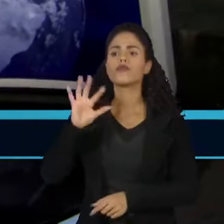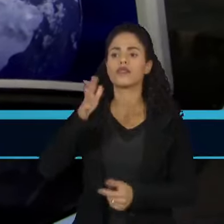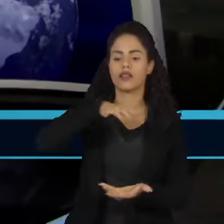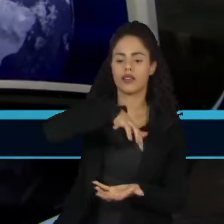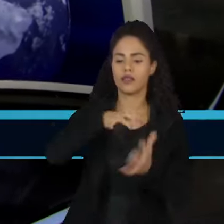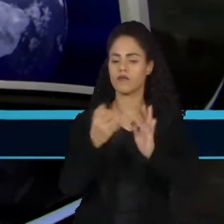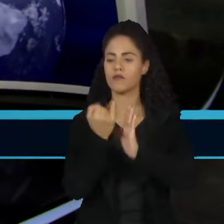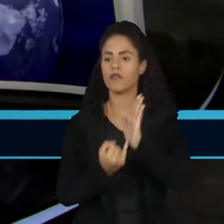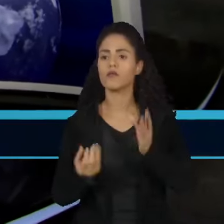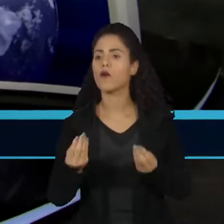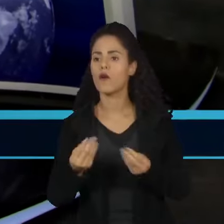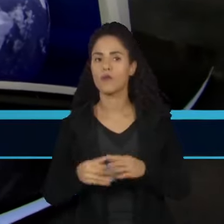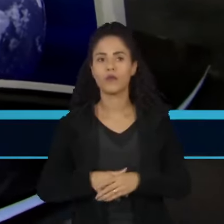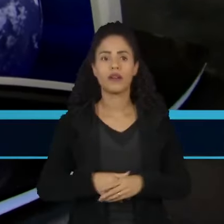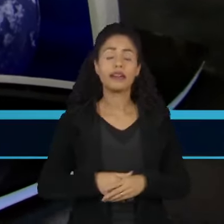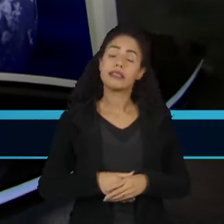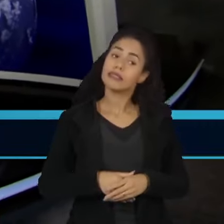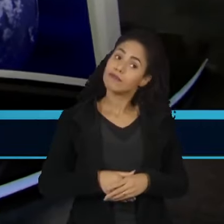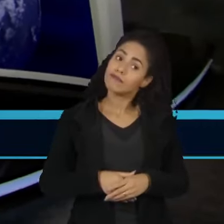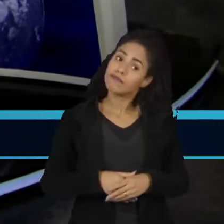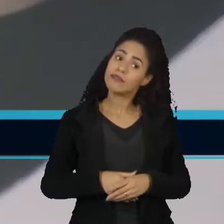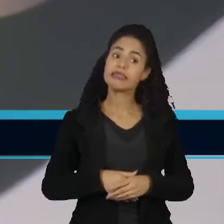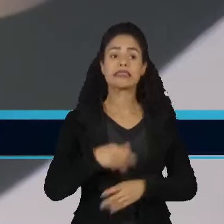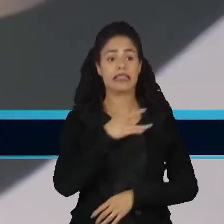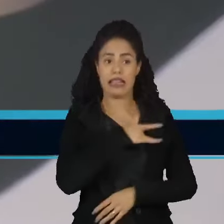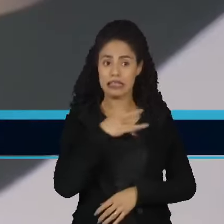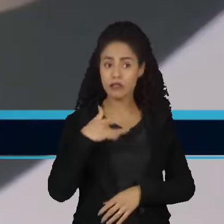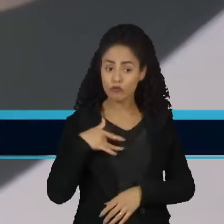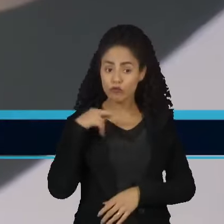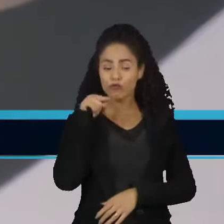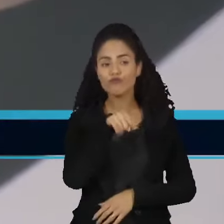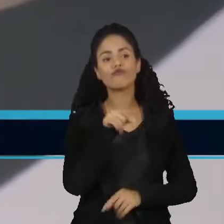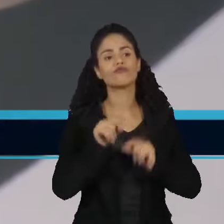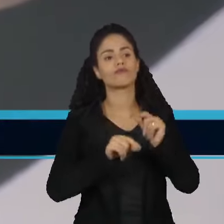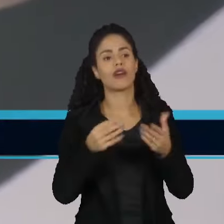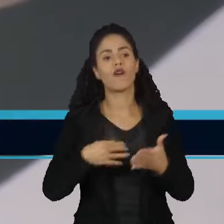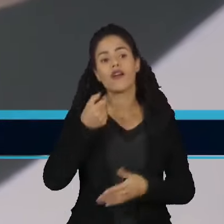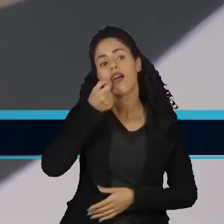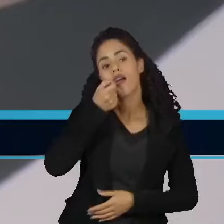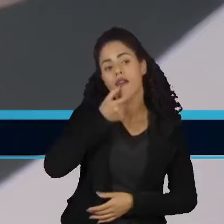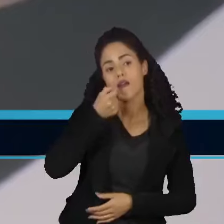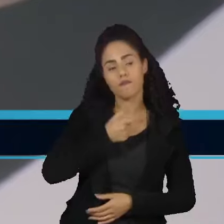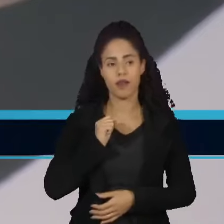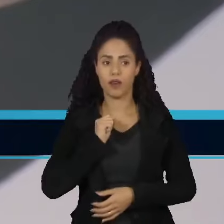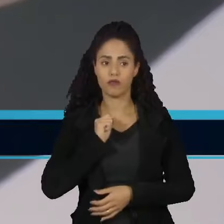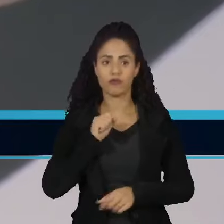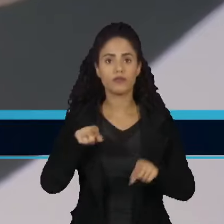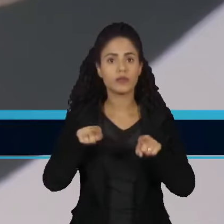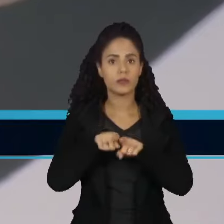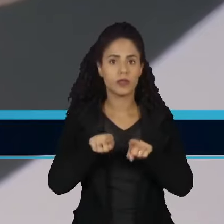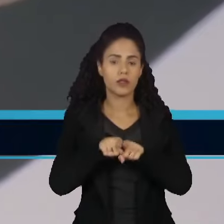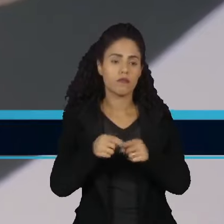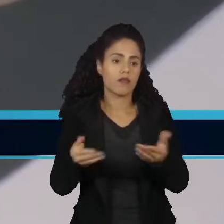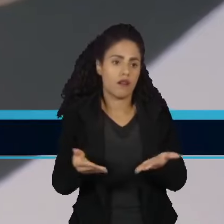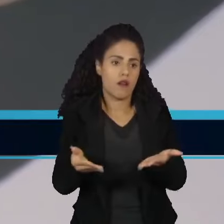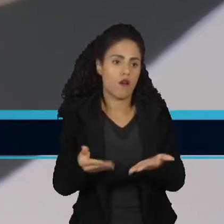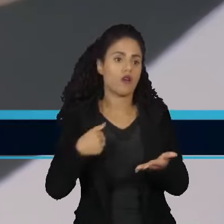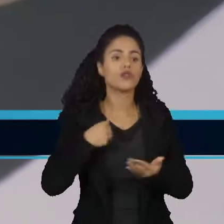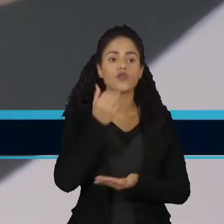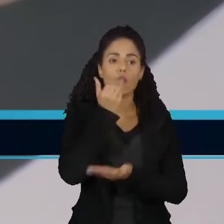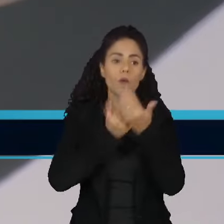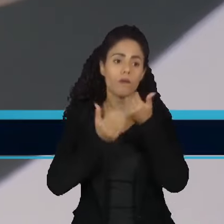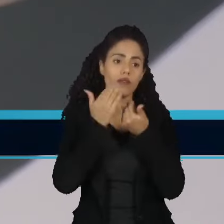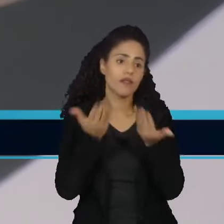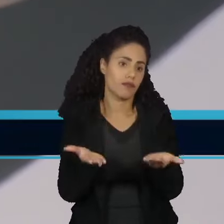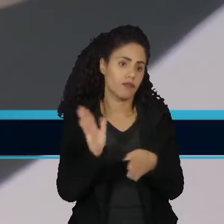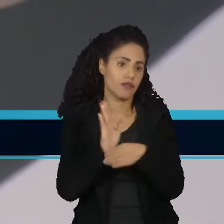reforma? Tem na área da saúde diretamente através de remédios, né? E indiretamente através de alimentos.